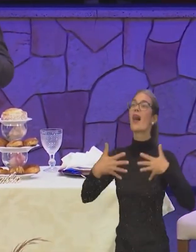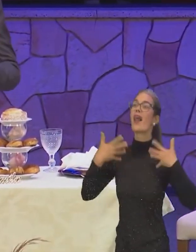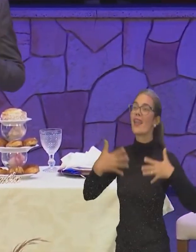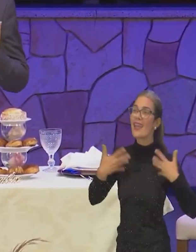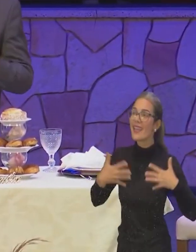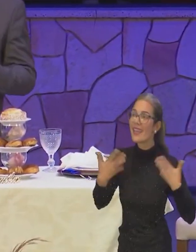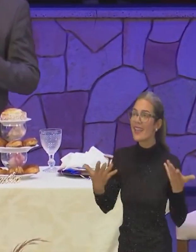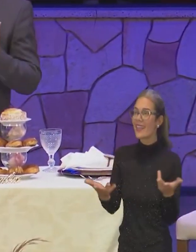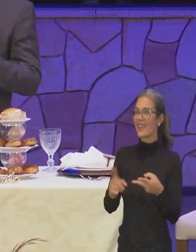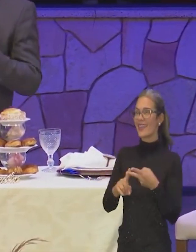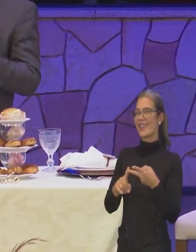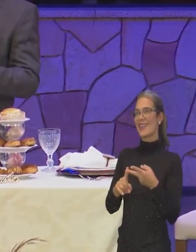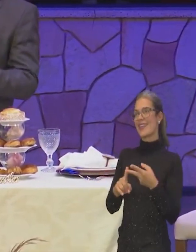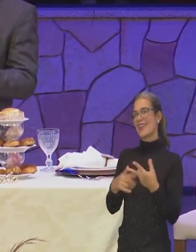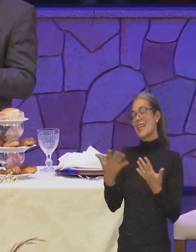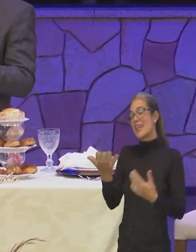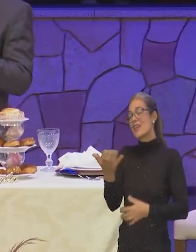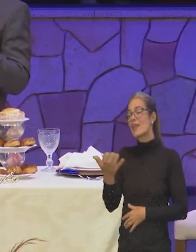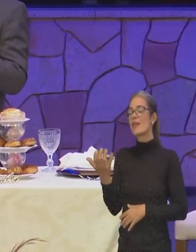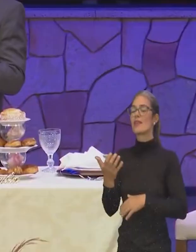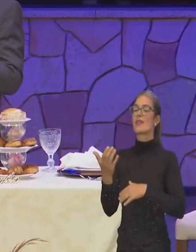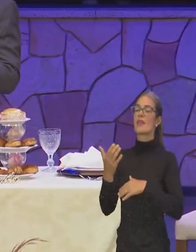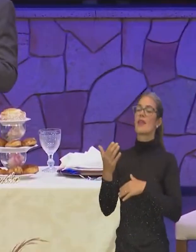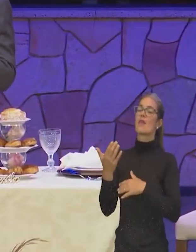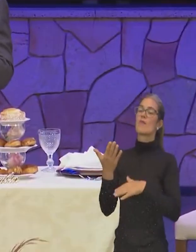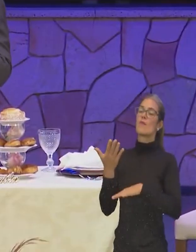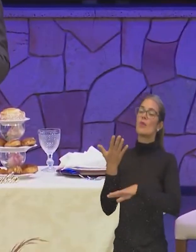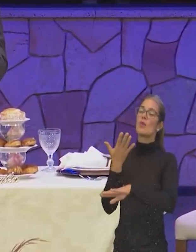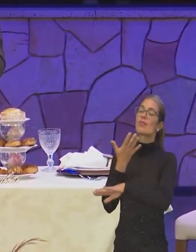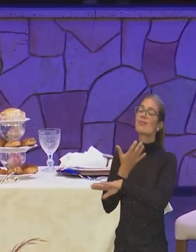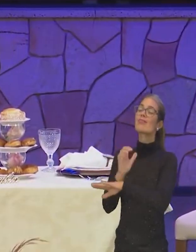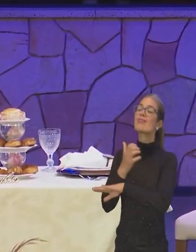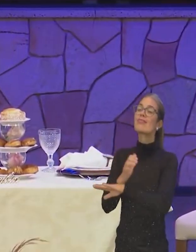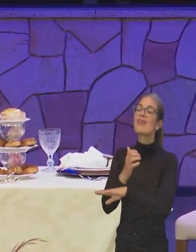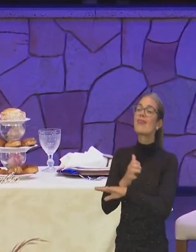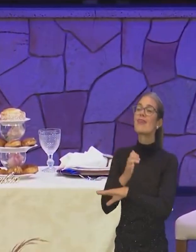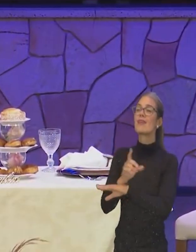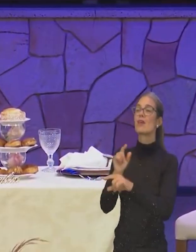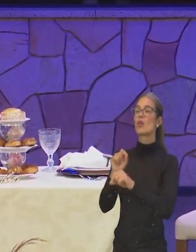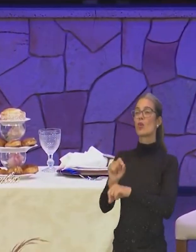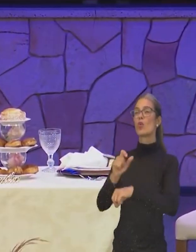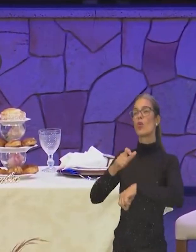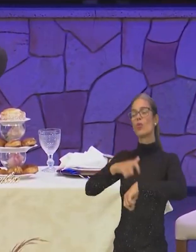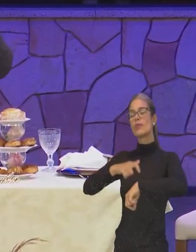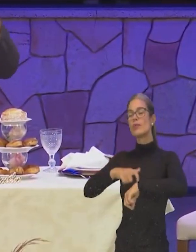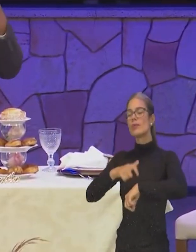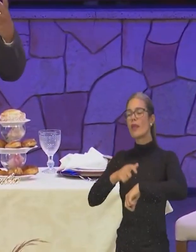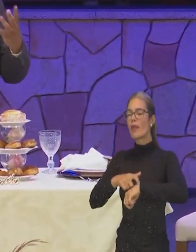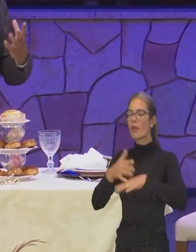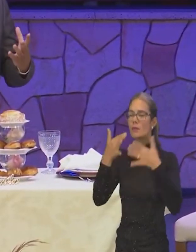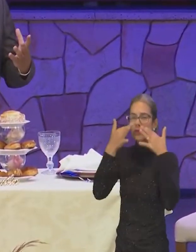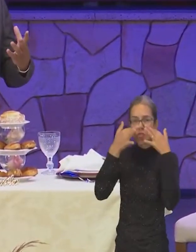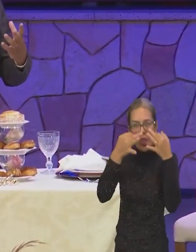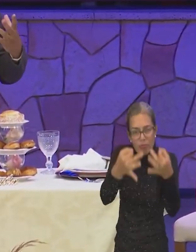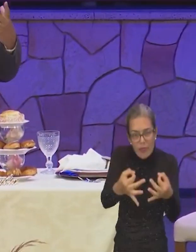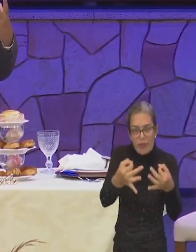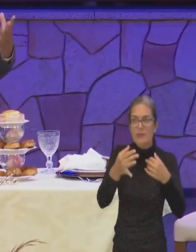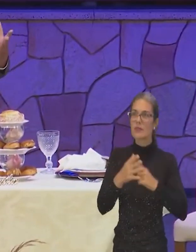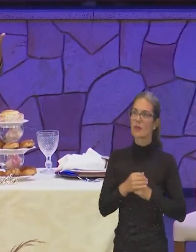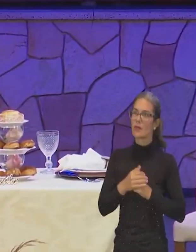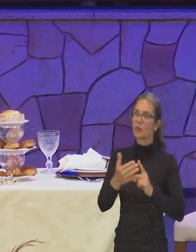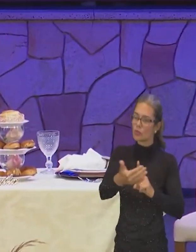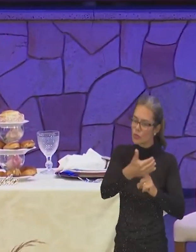queremos exercitar um tempo de ouvido, um tempo de acolhimento,